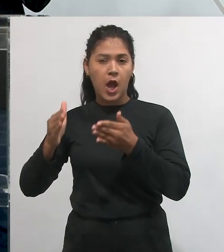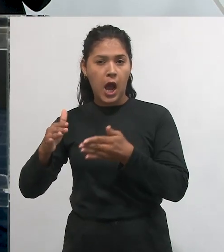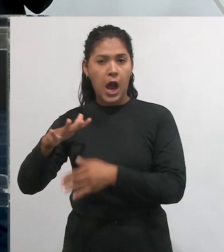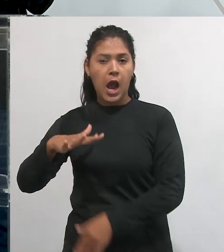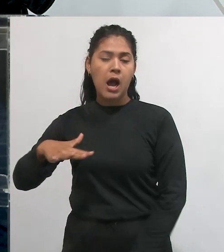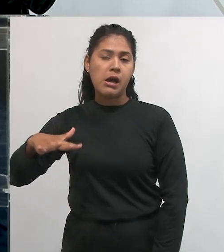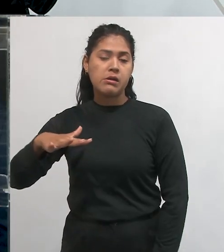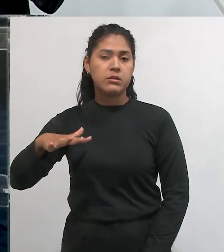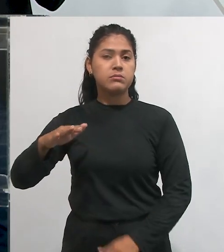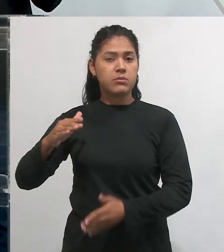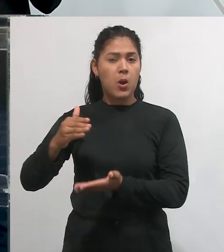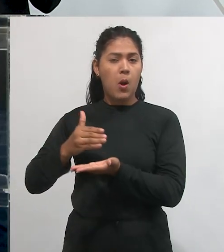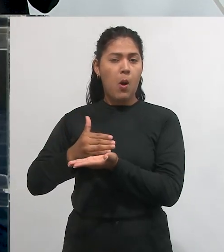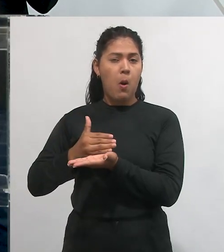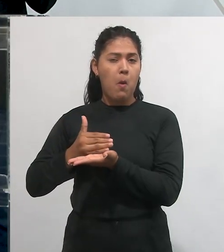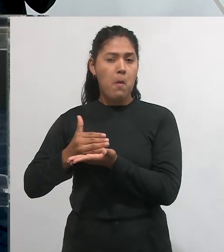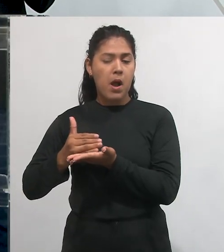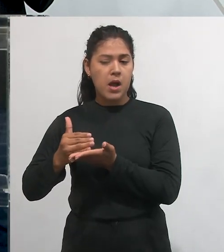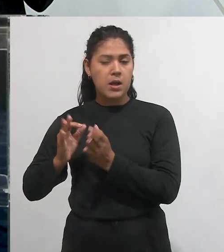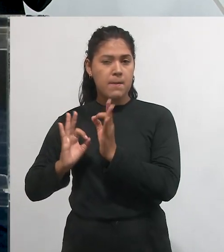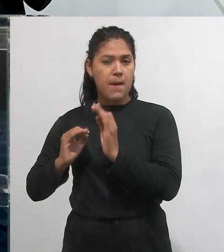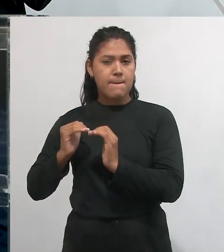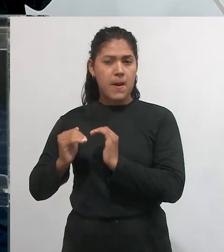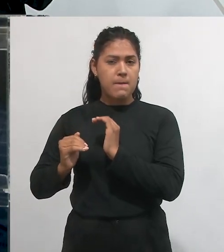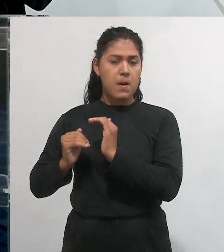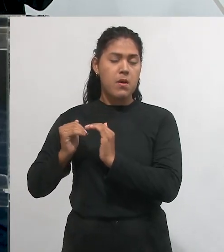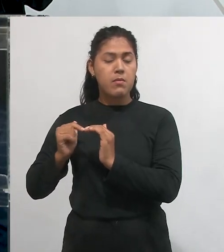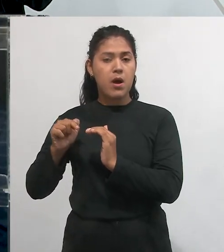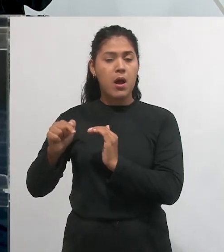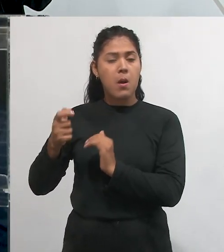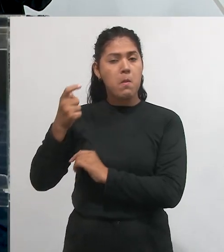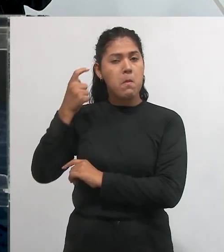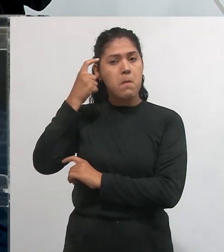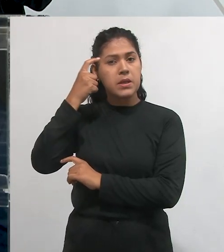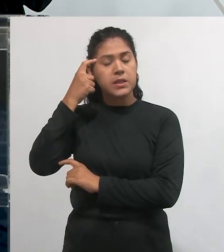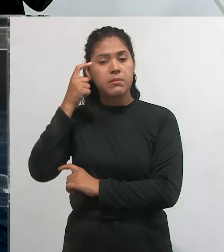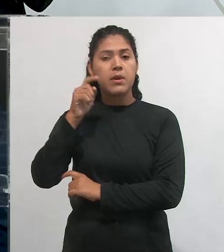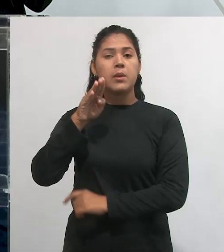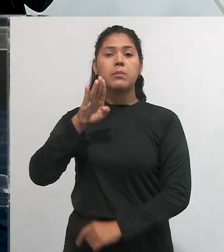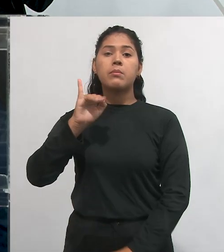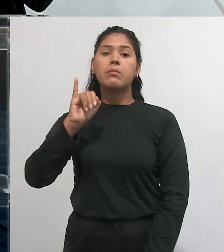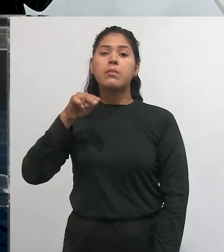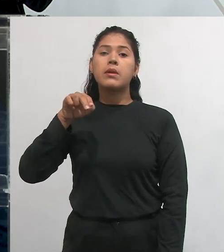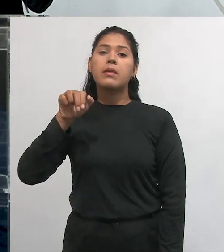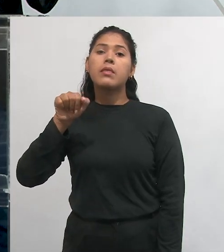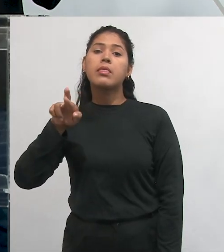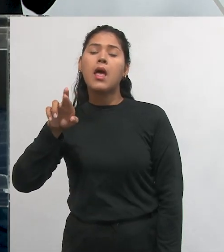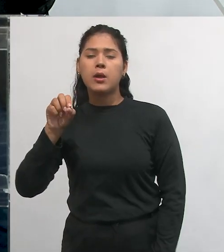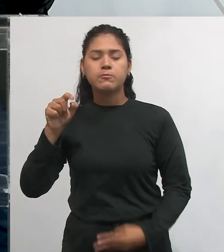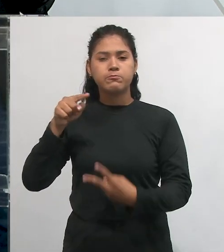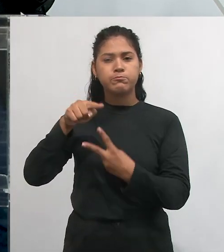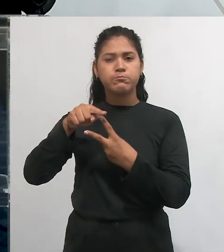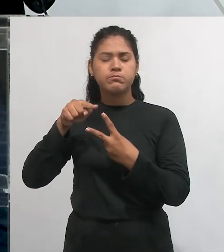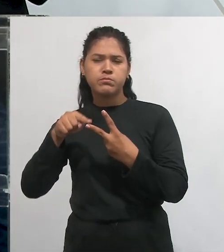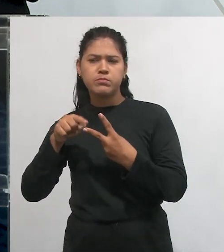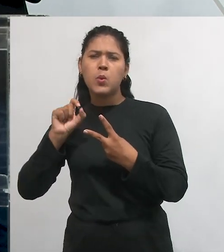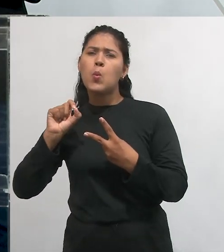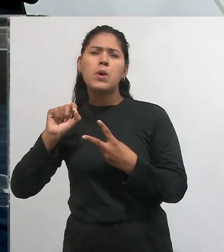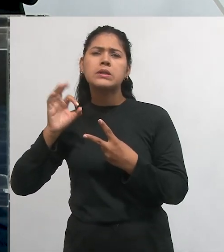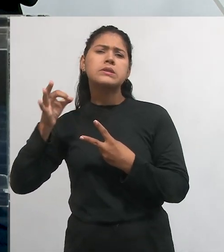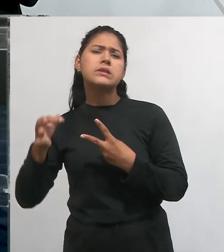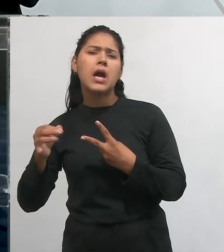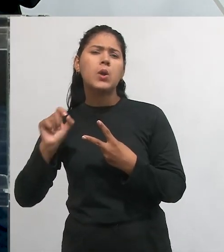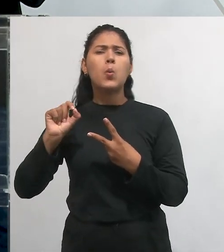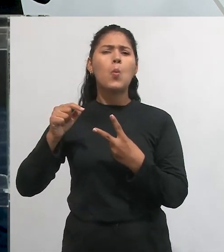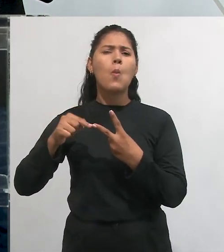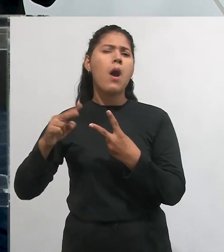Mas com paradigmas, e vai estabelecer o que nós chamamos de um pensamento binário, entre o que é certo e o que é